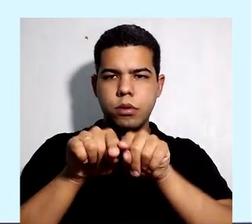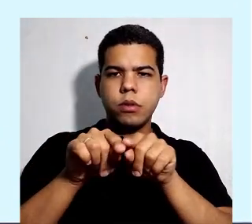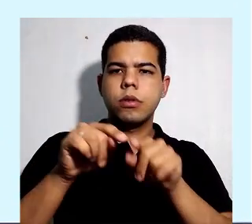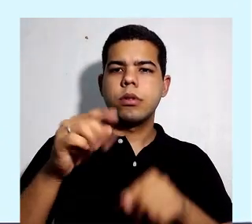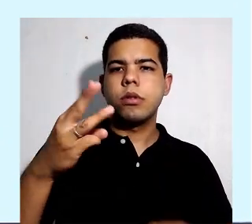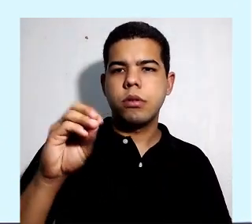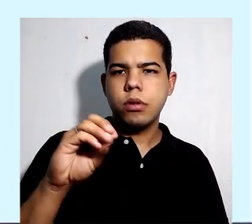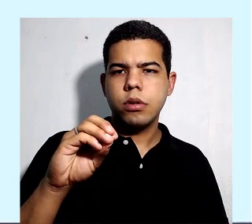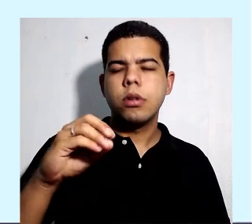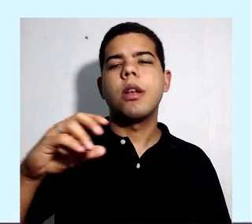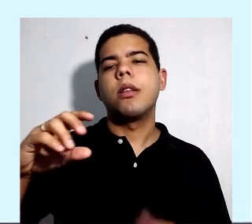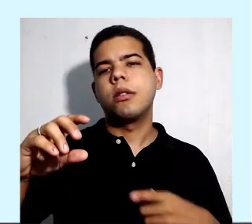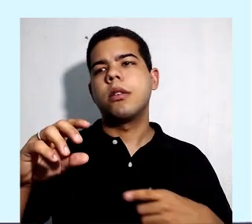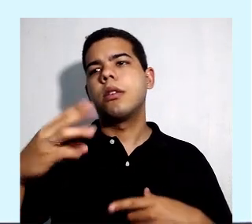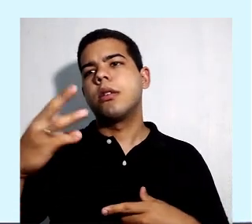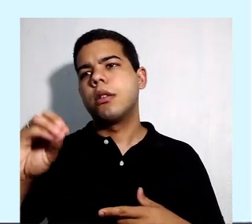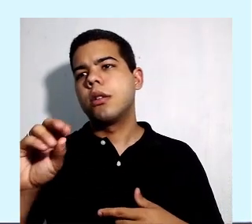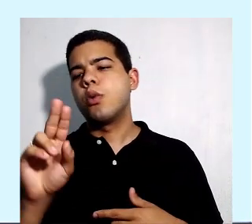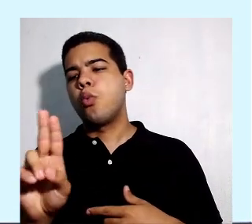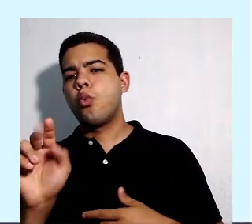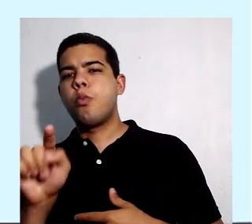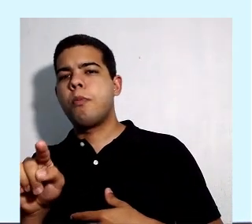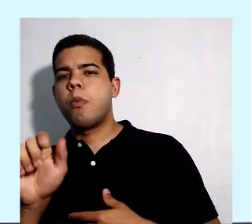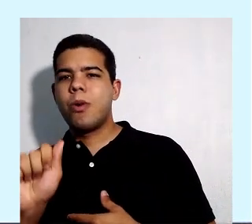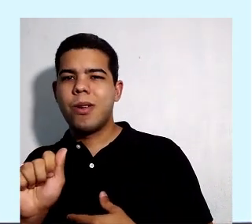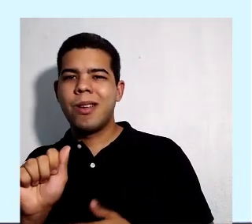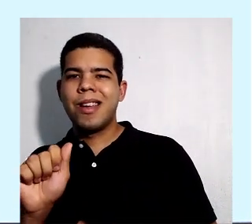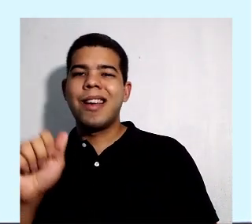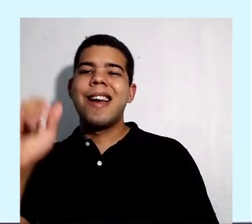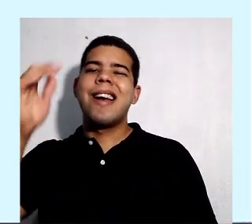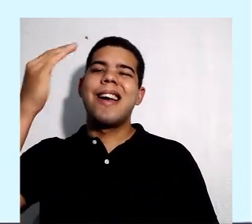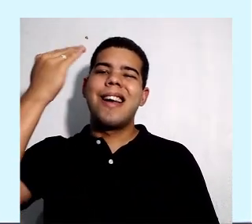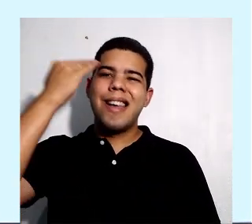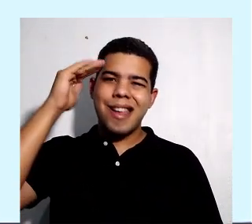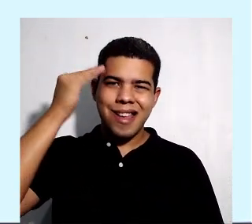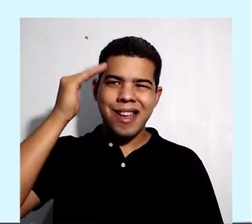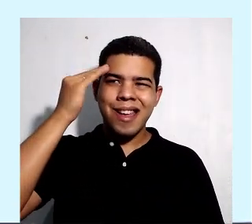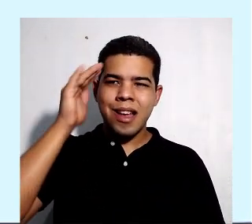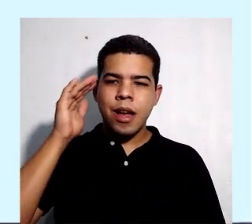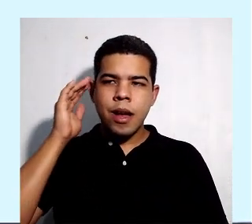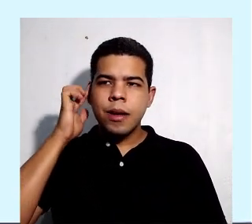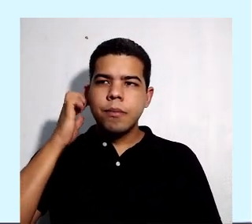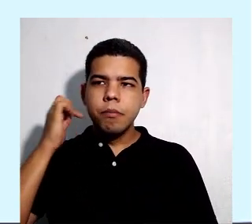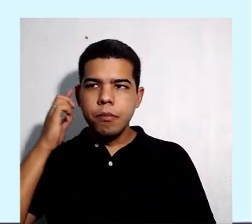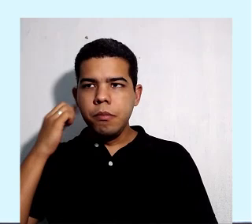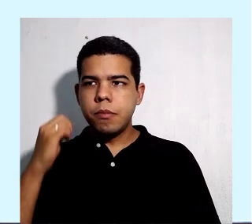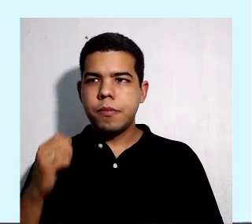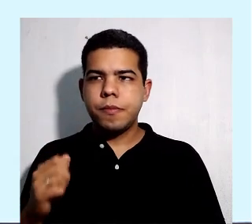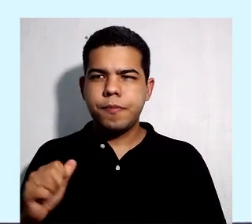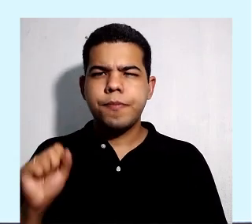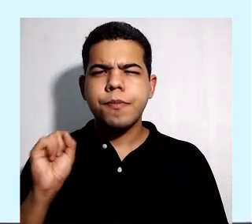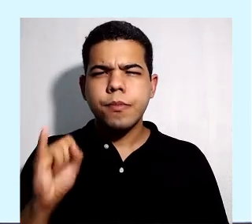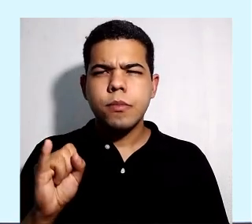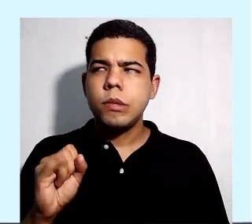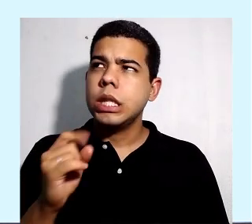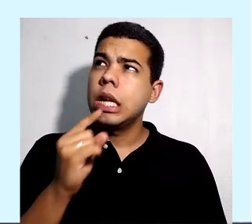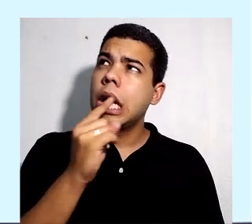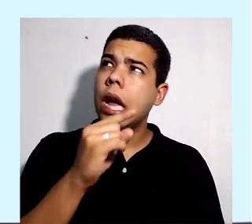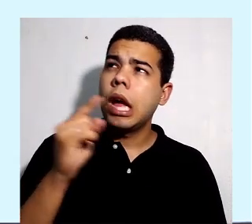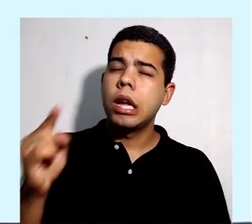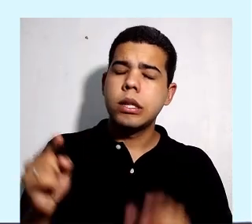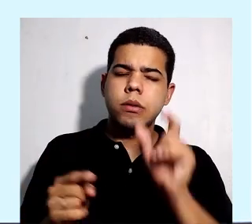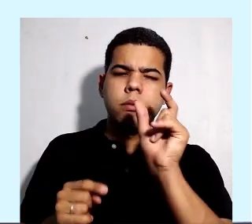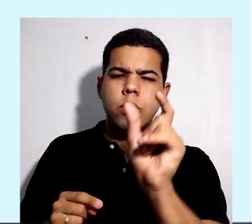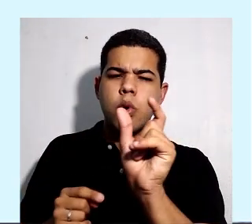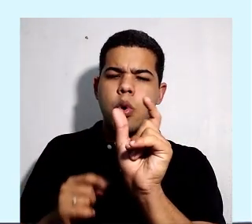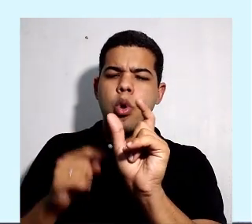30 unidades de área. Ah, entendi, professor. Então, supondo, se cada quadradinho tiver 1